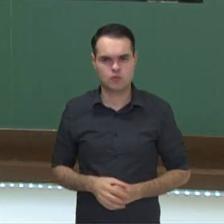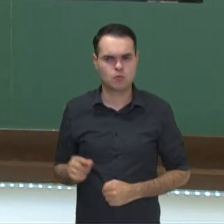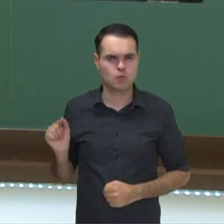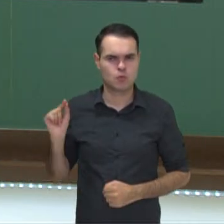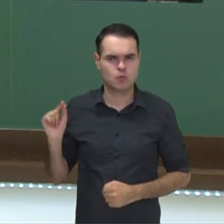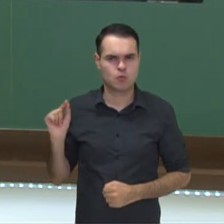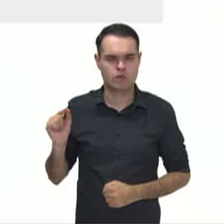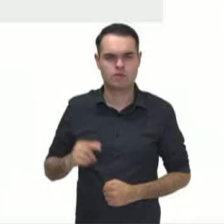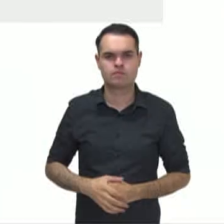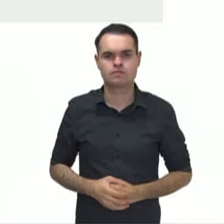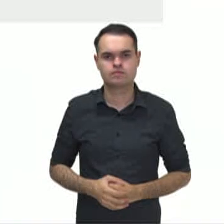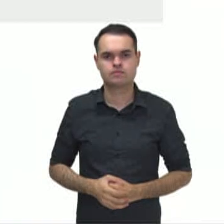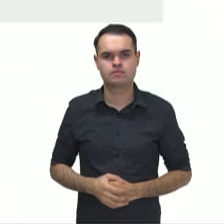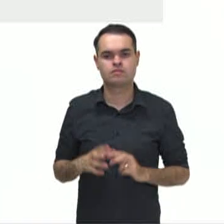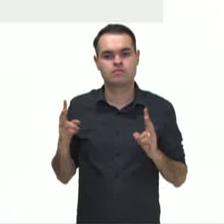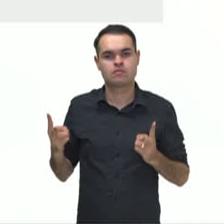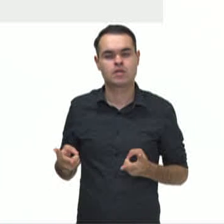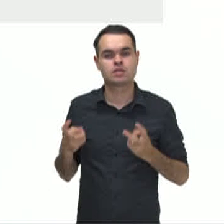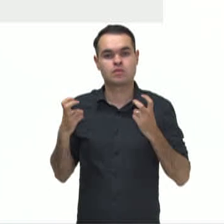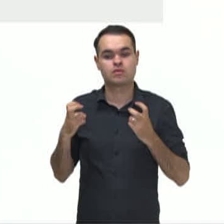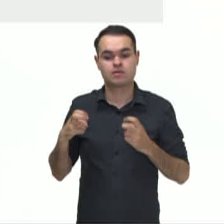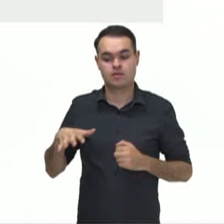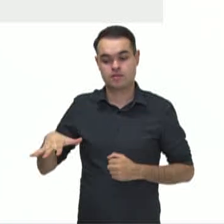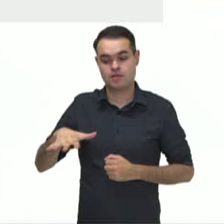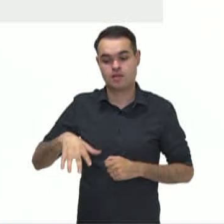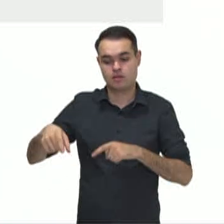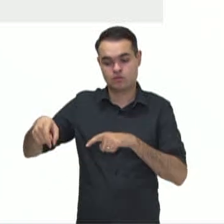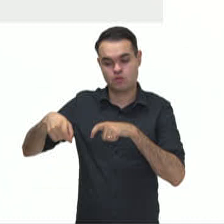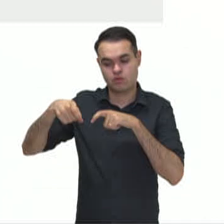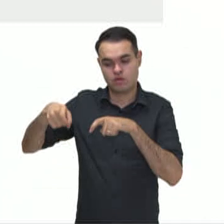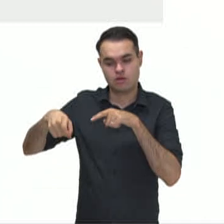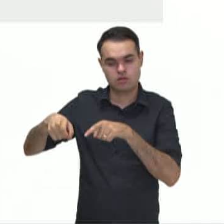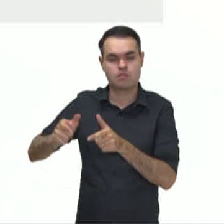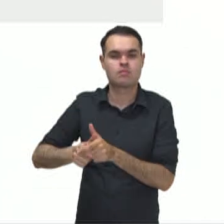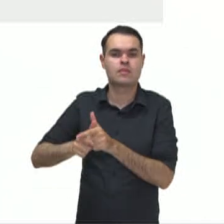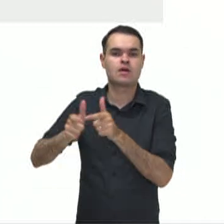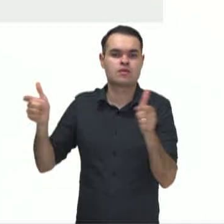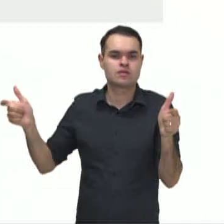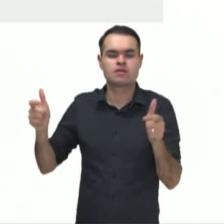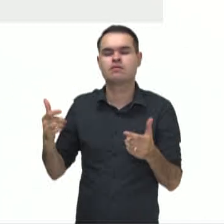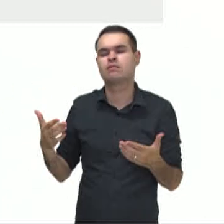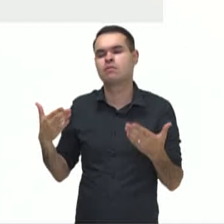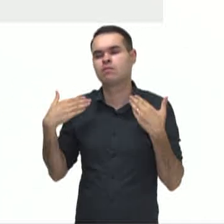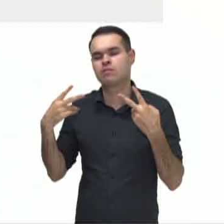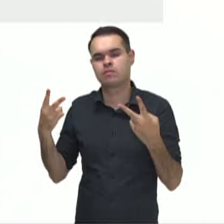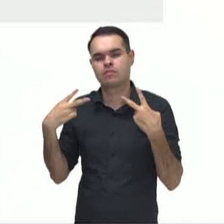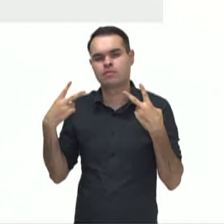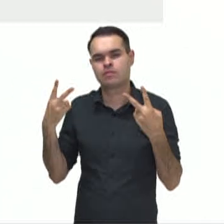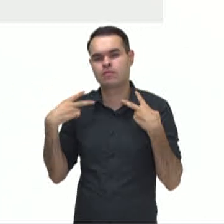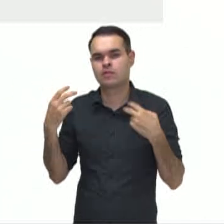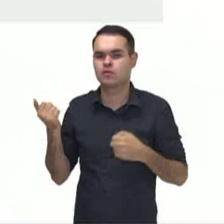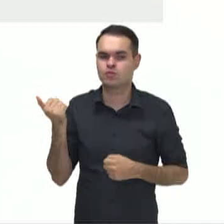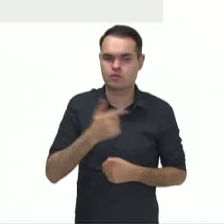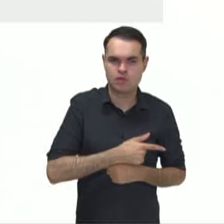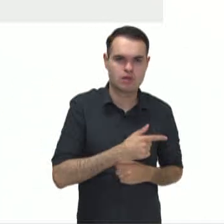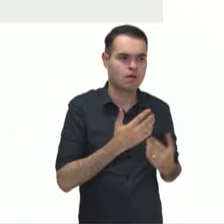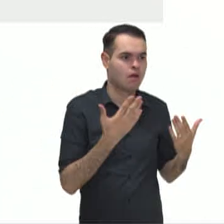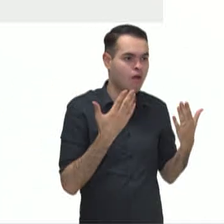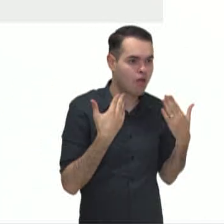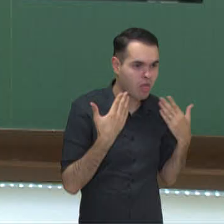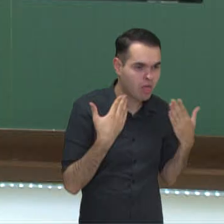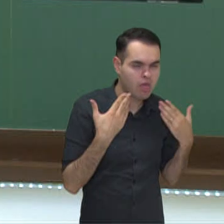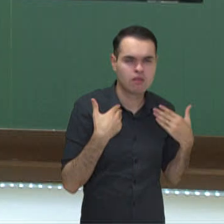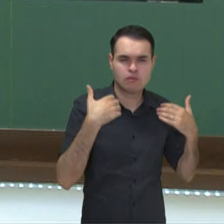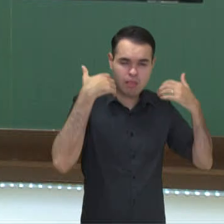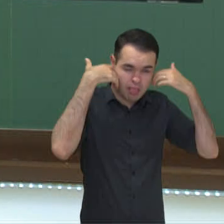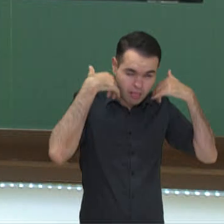que? A percepção de que as áreas rurais quase sempre são mais frescas do que as urbanas. Então, ele traz